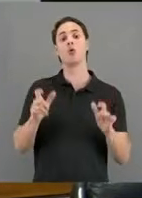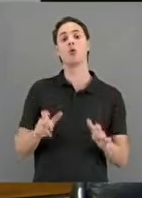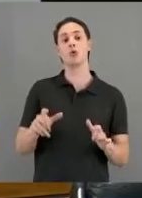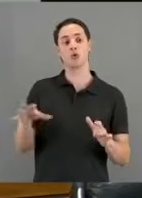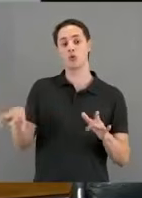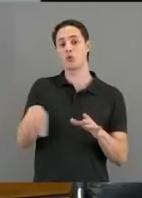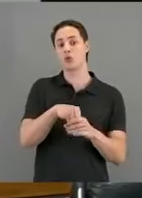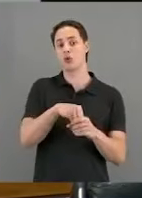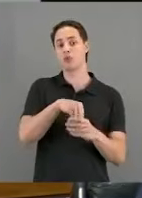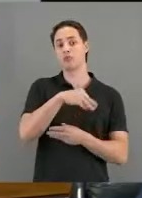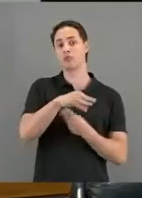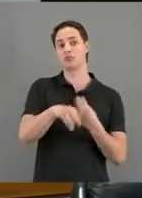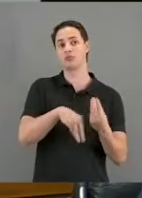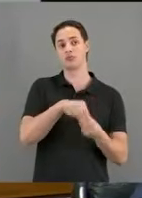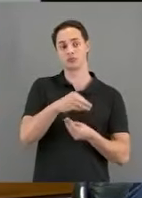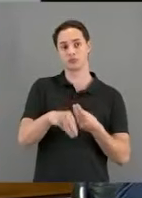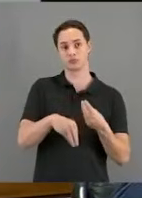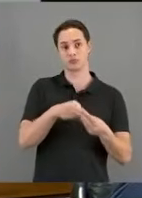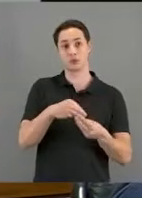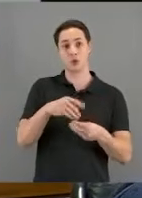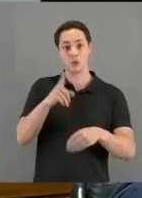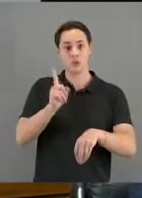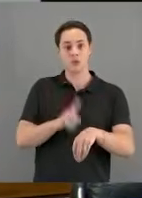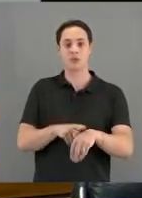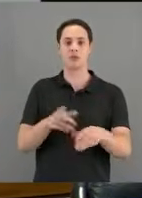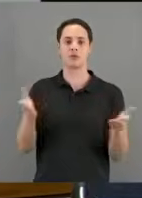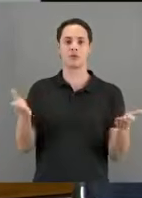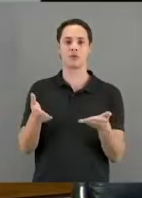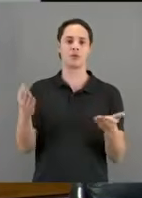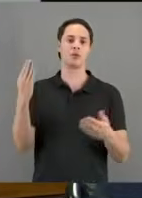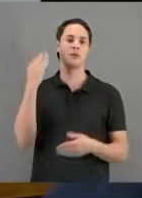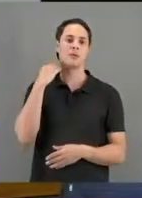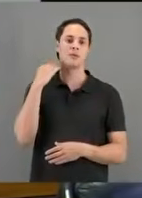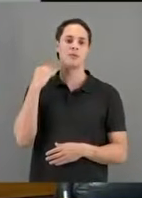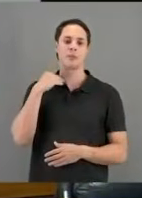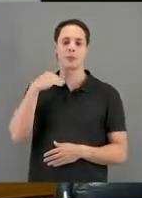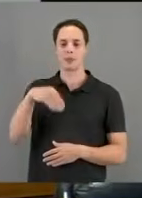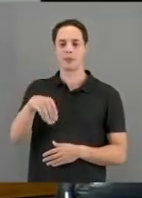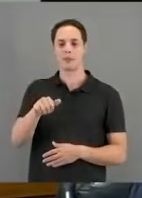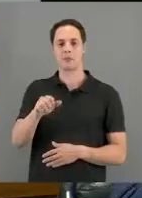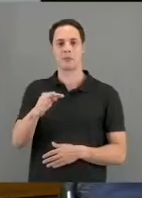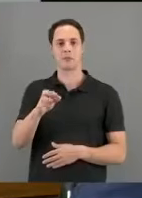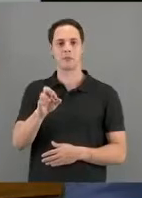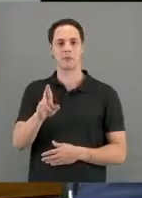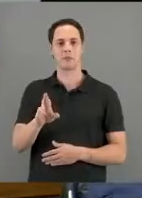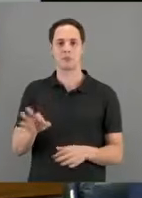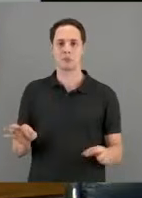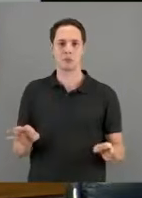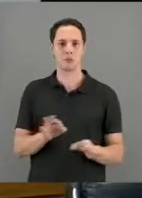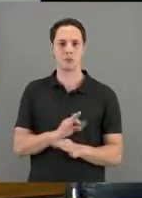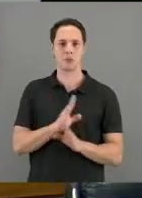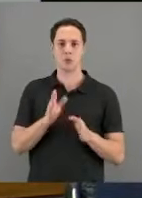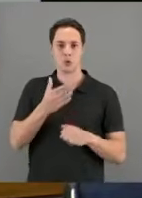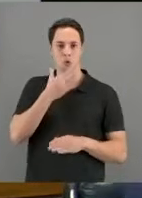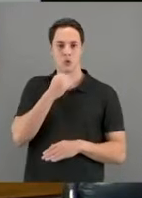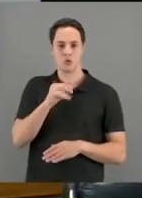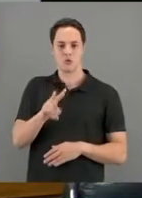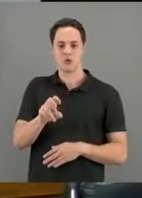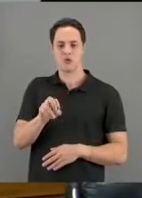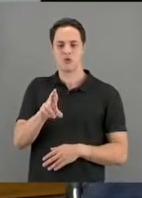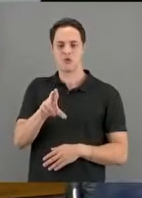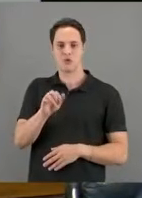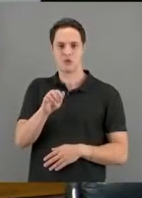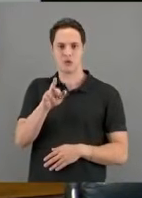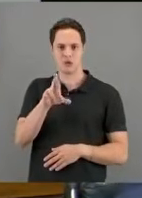dentro. Nesse momento, o Banco Master já era o Banco Master. O Vorcaro já andava por aí, circulando